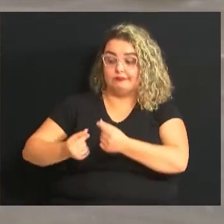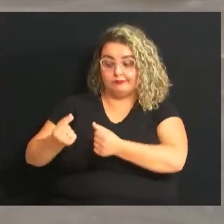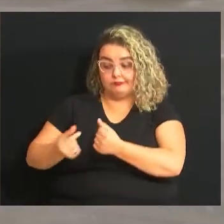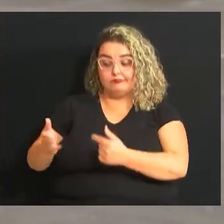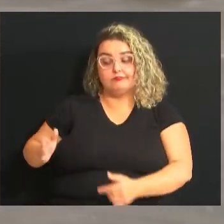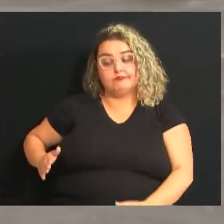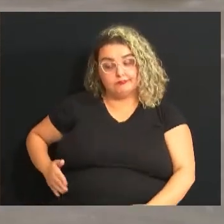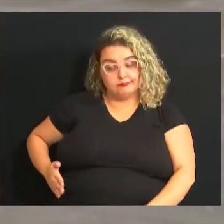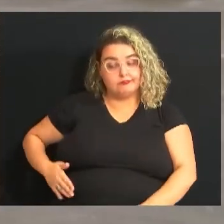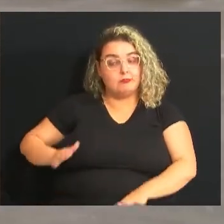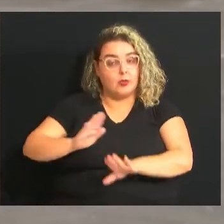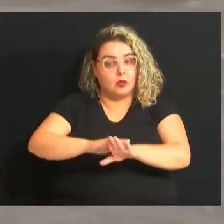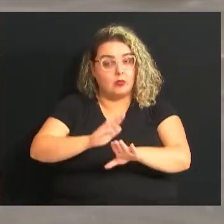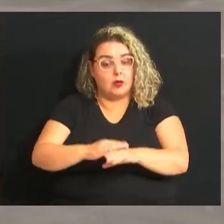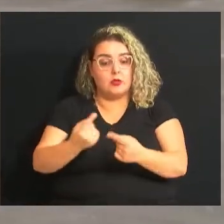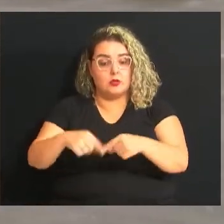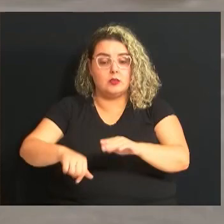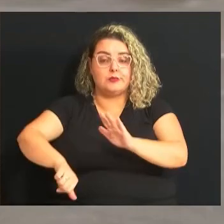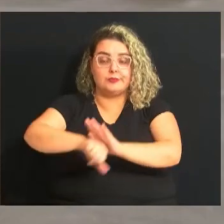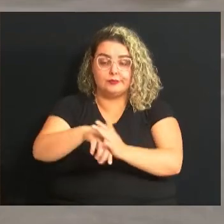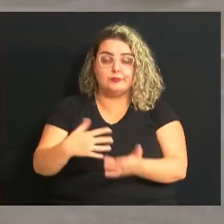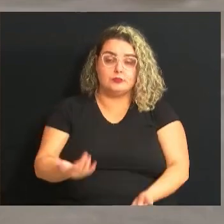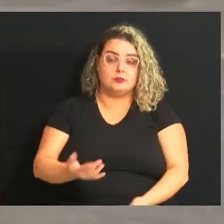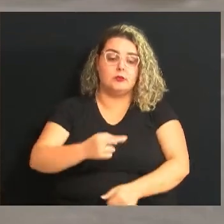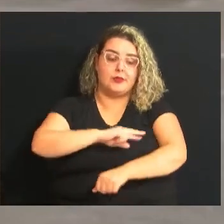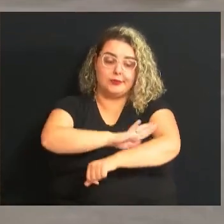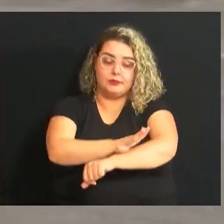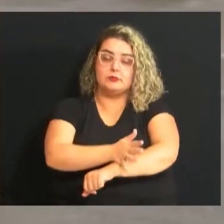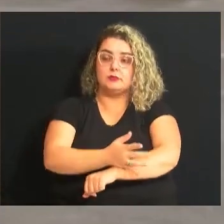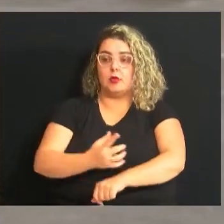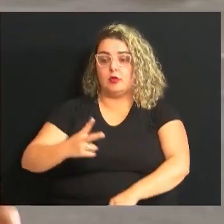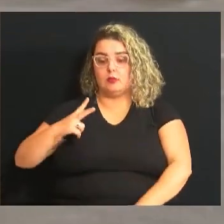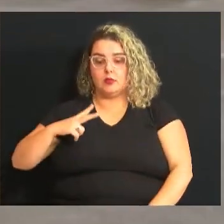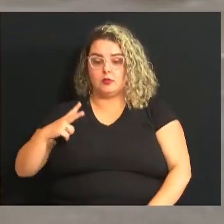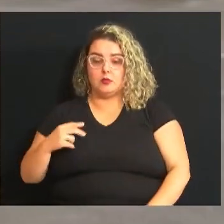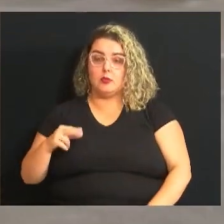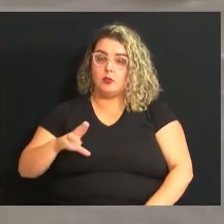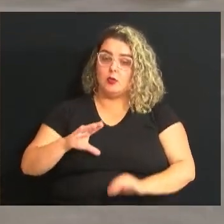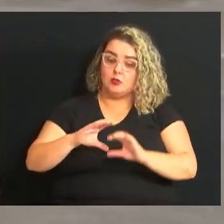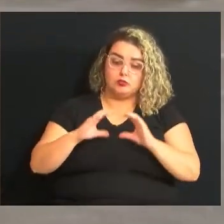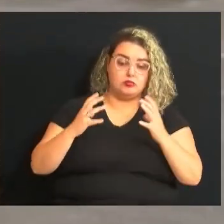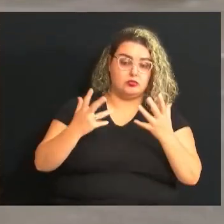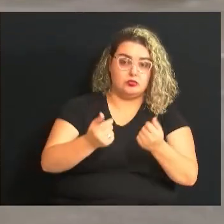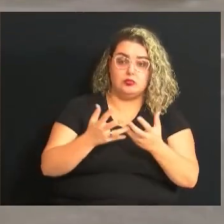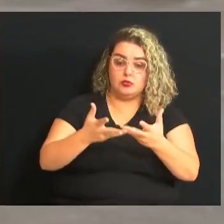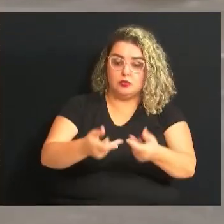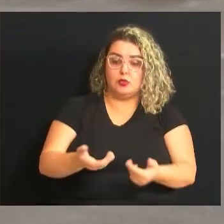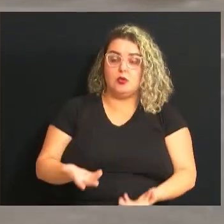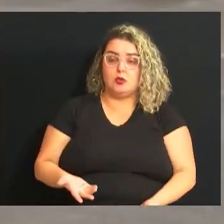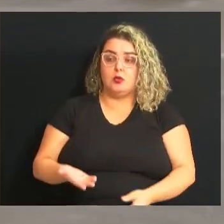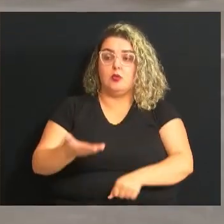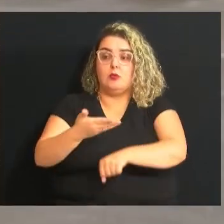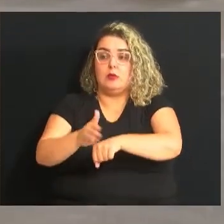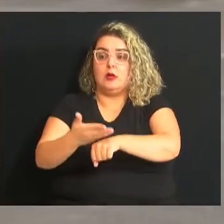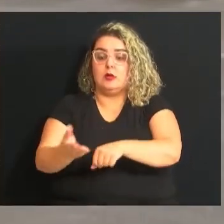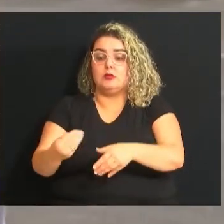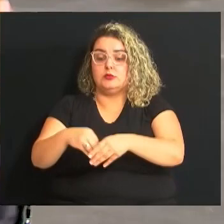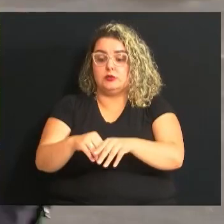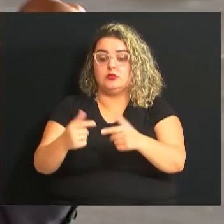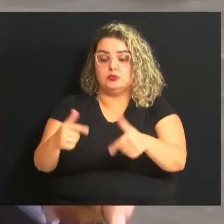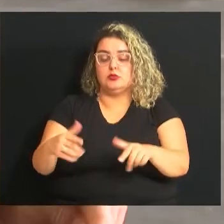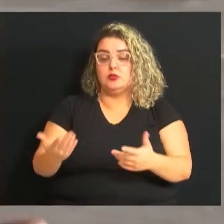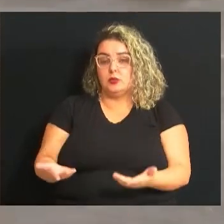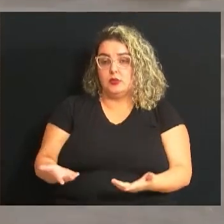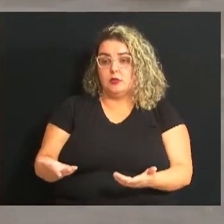praticam o ato de racismo. Seja um ato de racismo individual, seja coletivo, seja praticado dentro